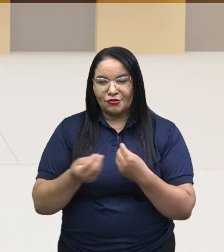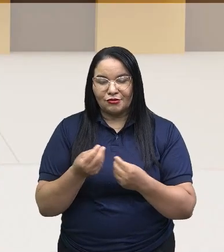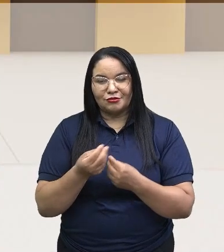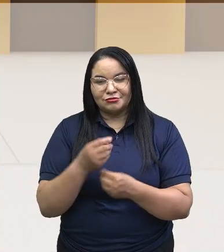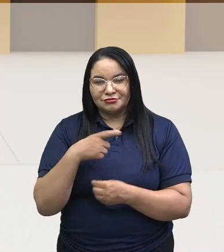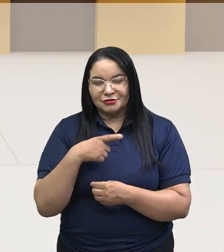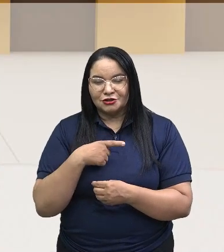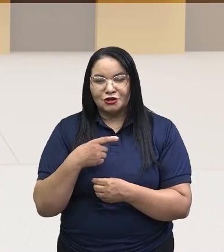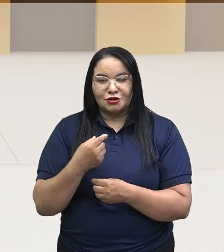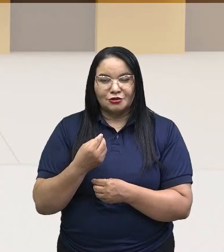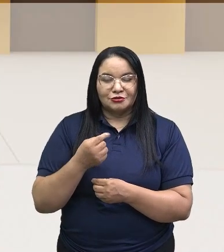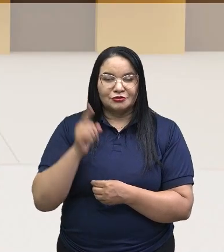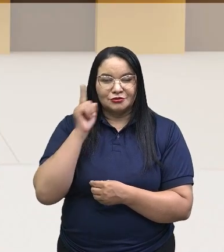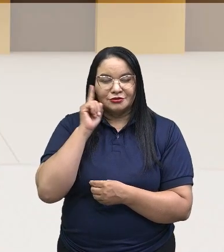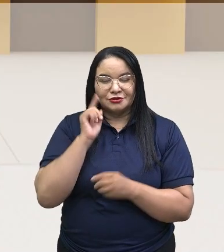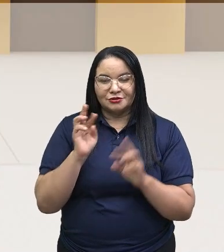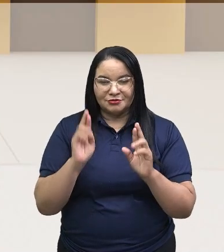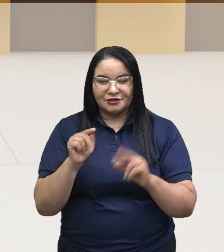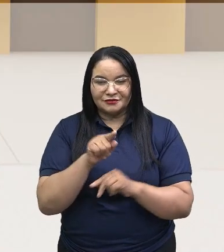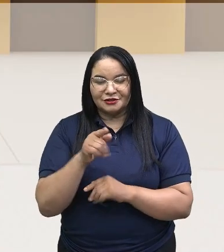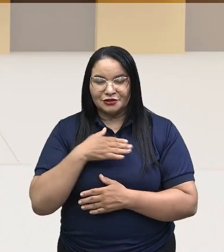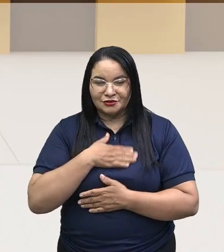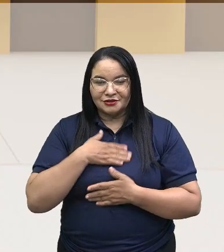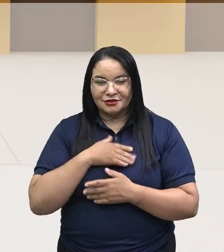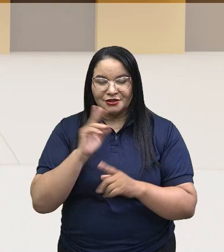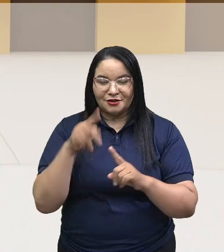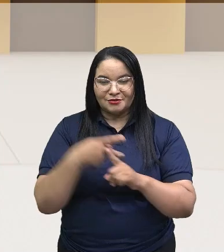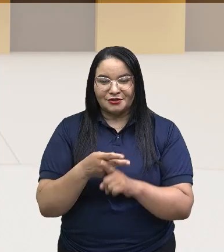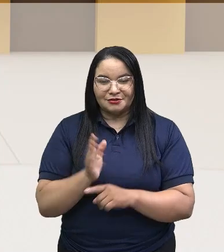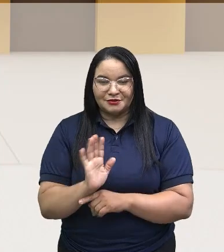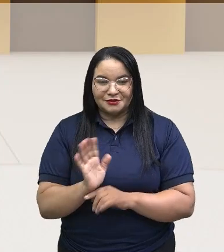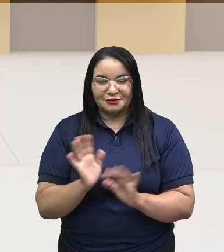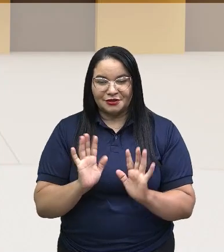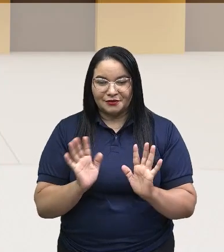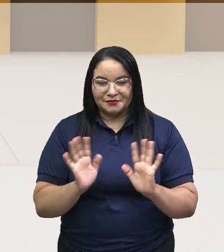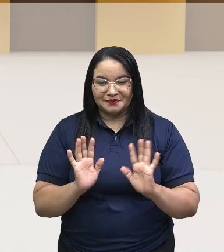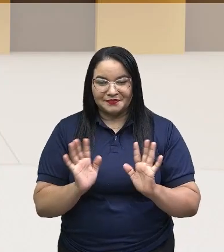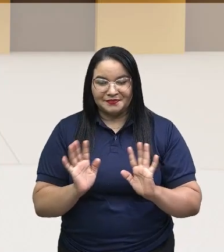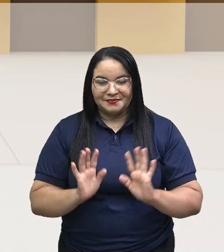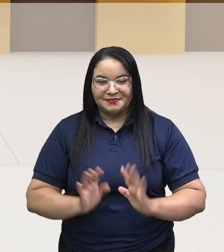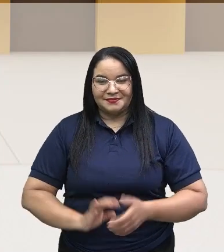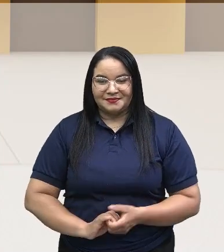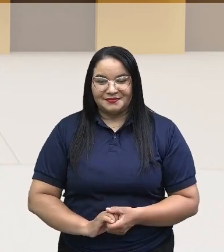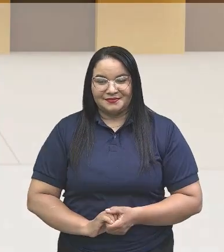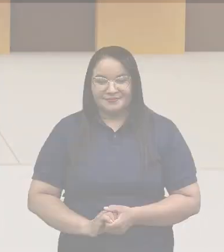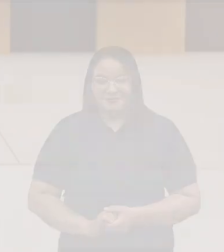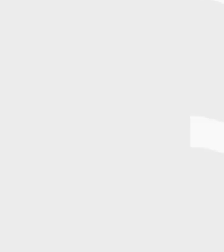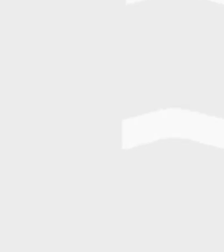presente no nosso dia a dia. Espero que vocês tenham gostado. Até uma próxima aula. Tchau, tchau. Tchau.